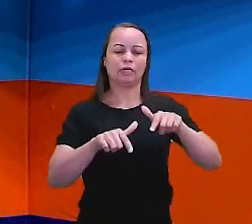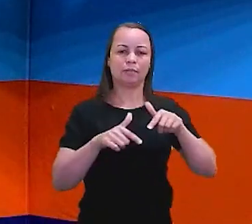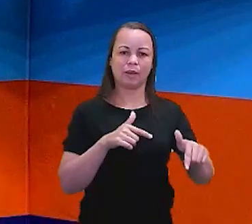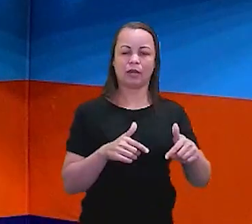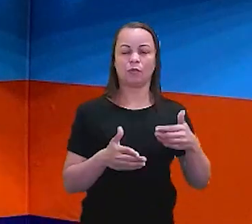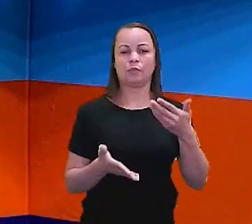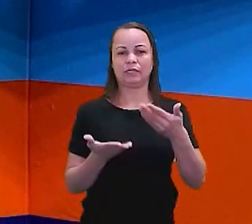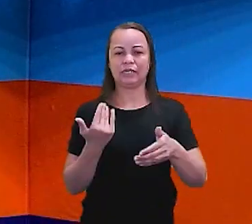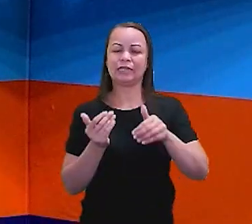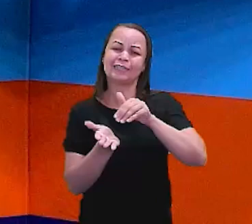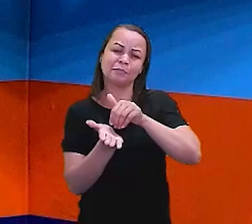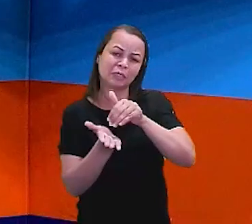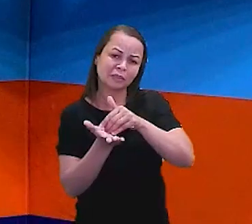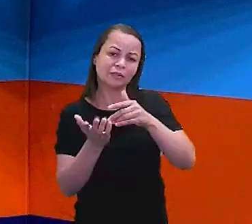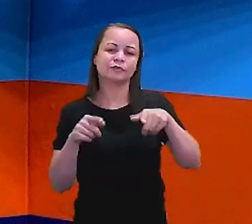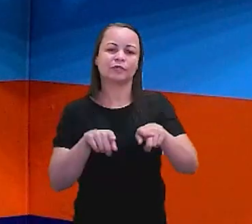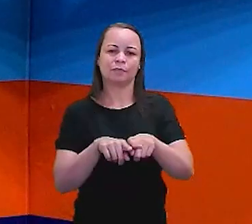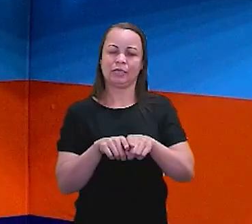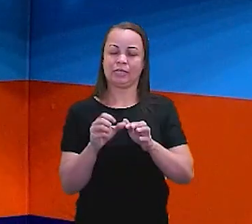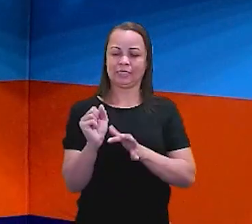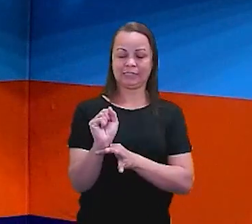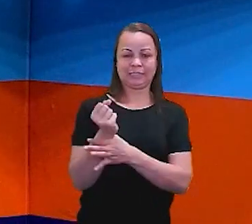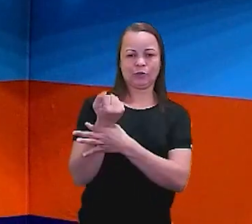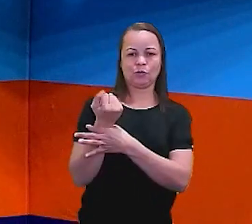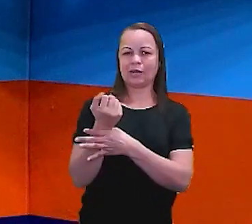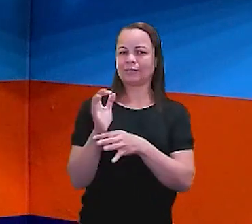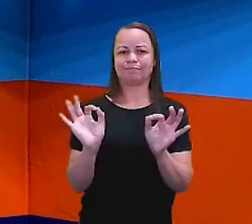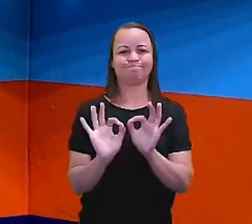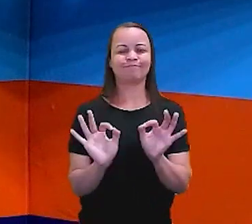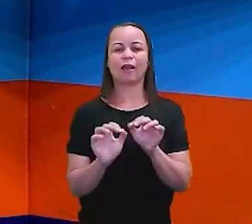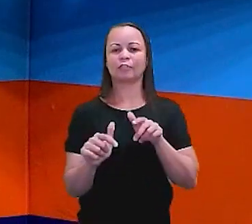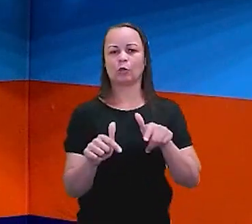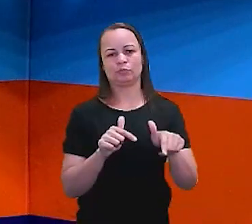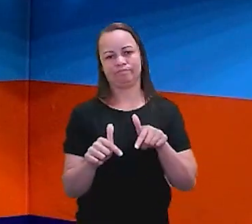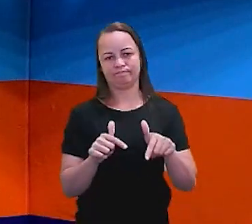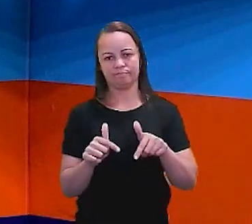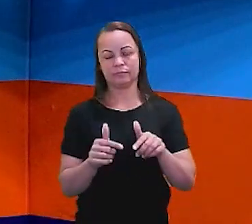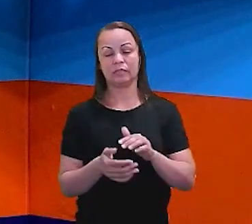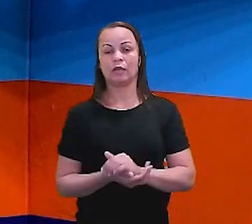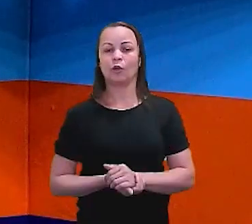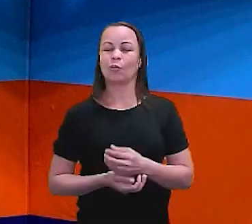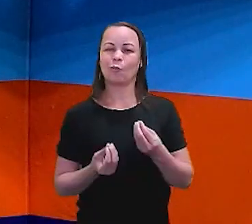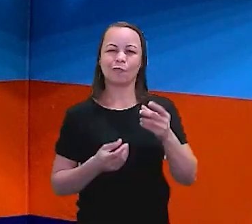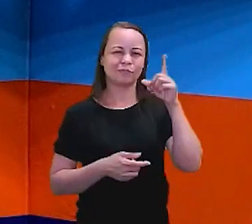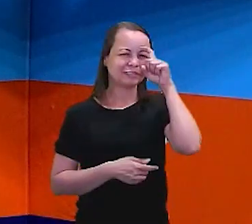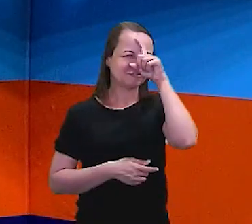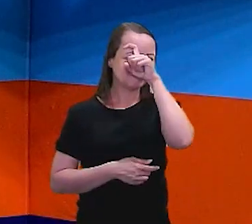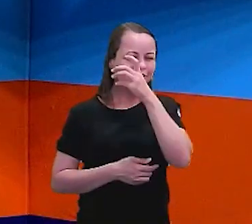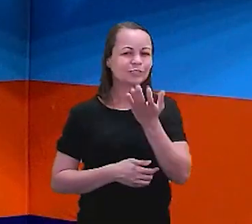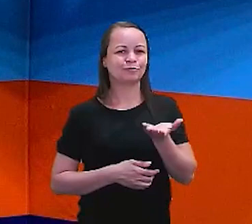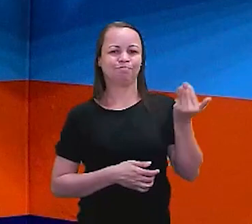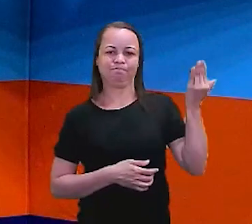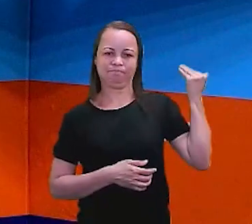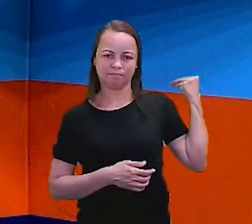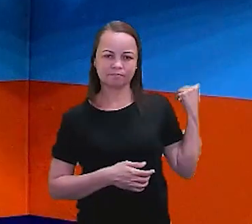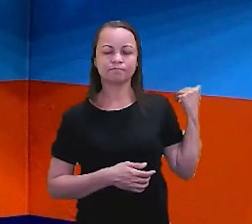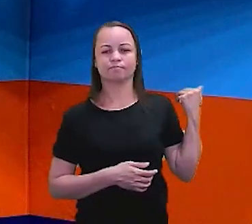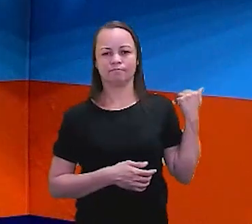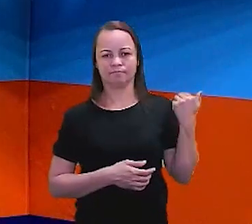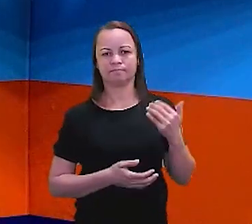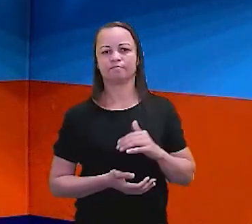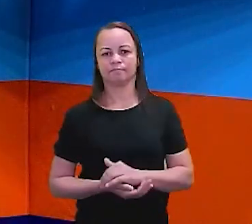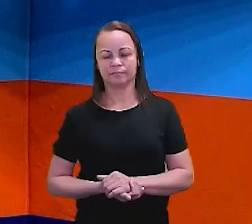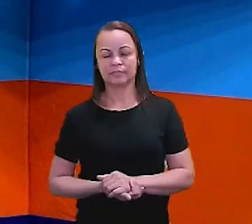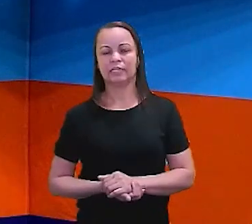até demitido. Não se tinha nada que assegurasse o trabalhador. Para vocês terem ideia como era difícil. Como naquela época não se tinha nada,